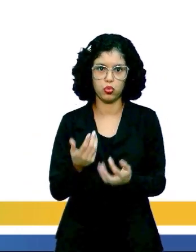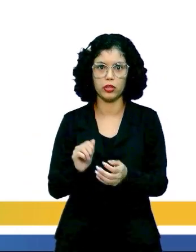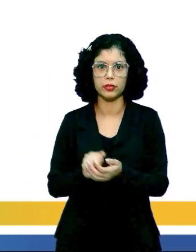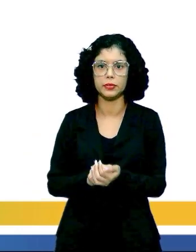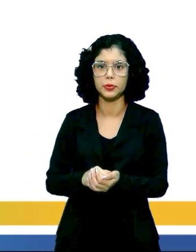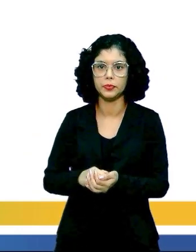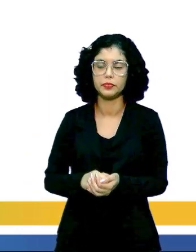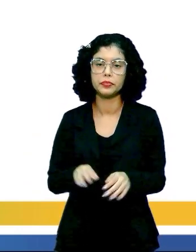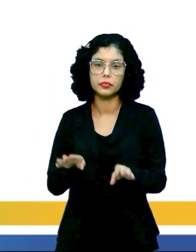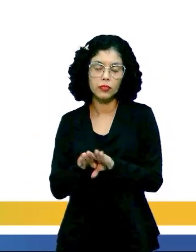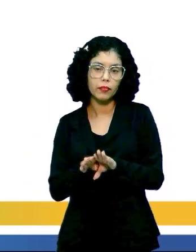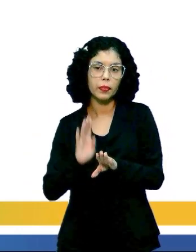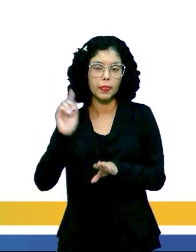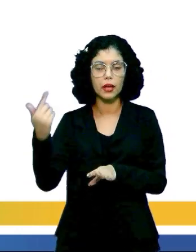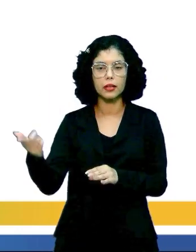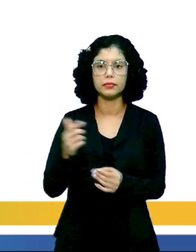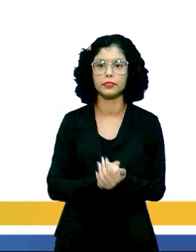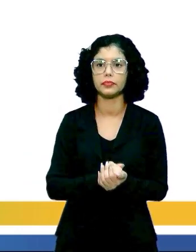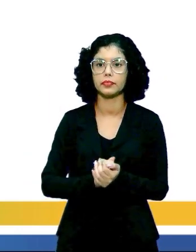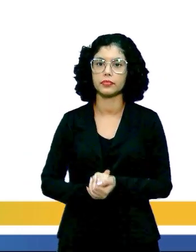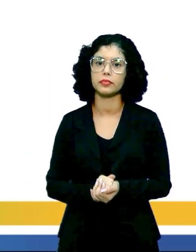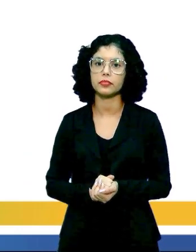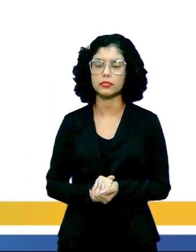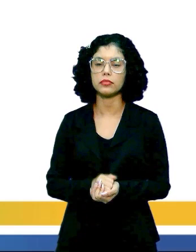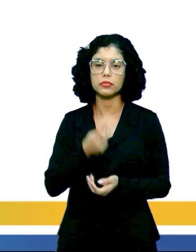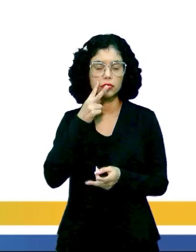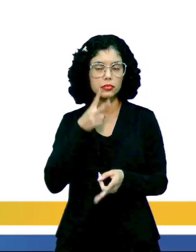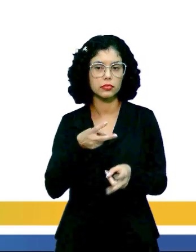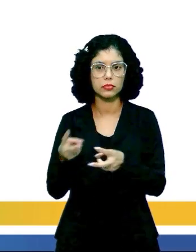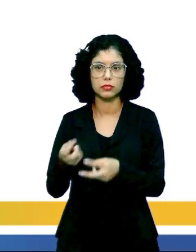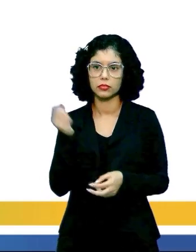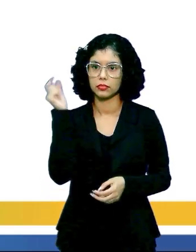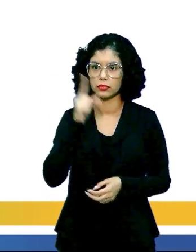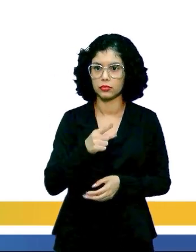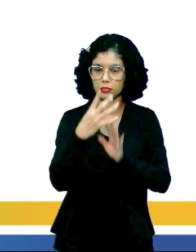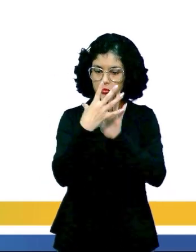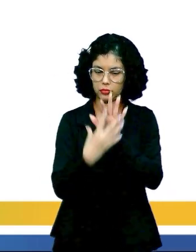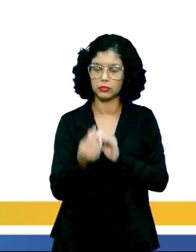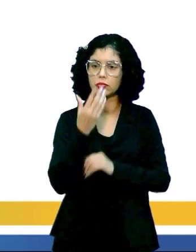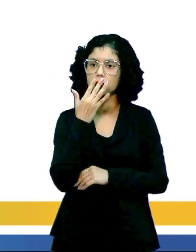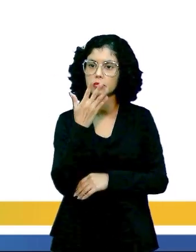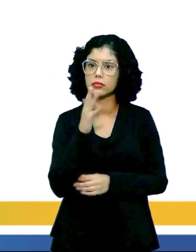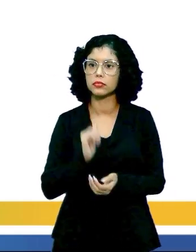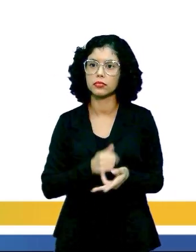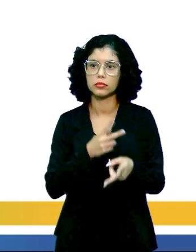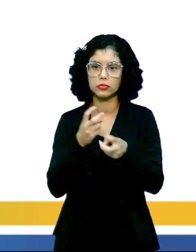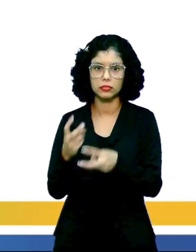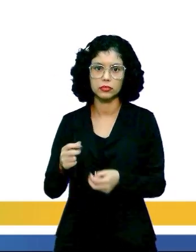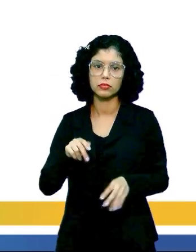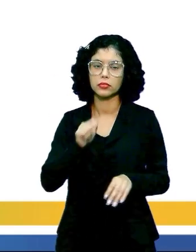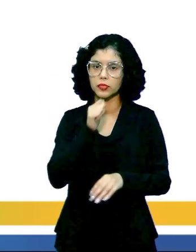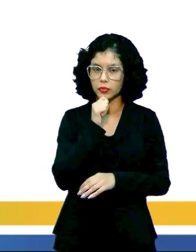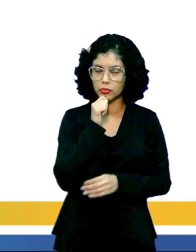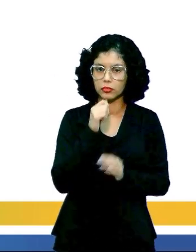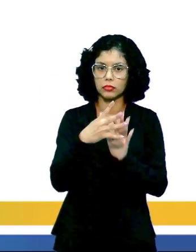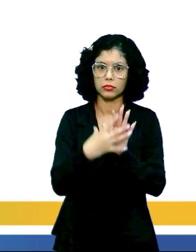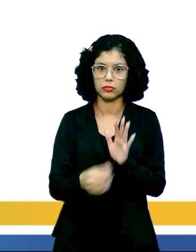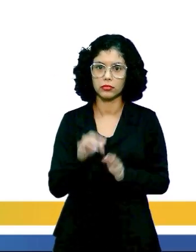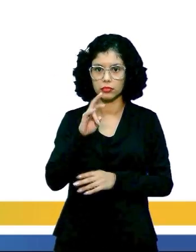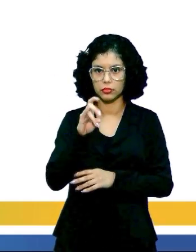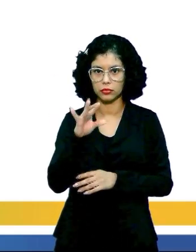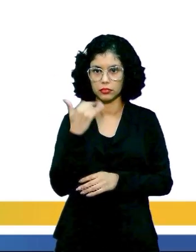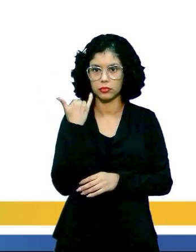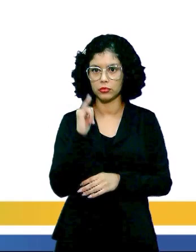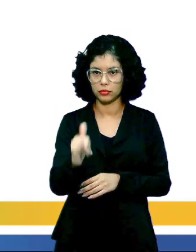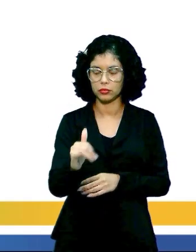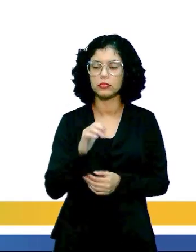nosso fogão. Em seguida, ao observar a cor da luz emitida, a cor observada é proveniente da emissão da